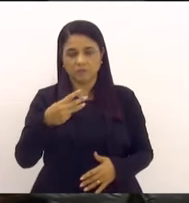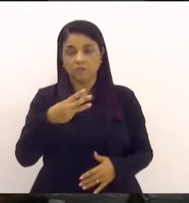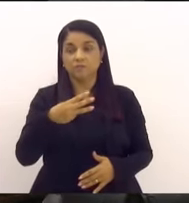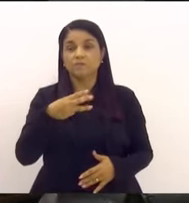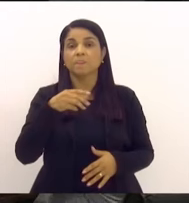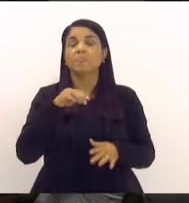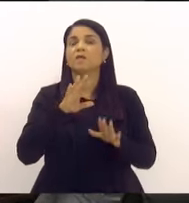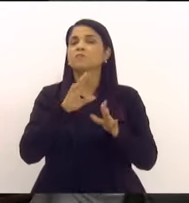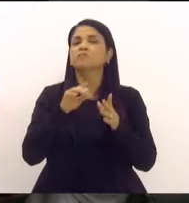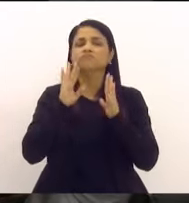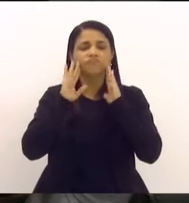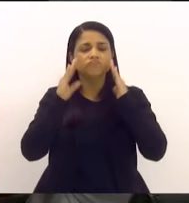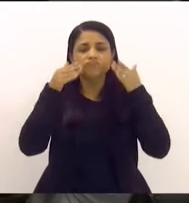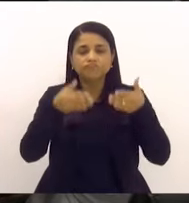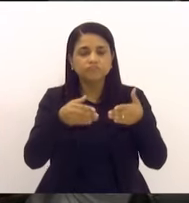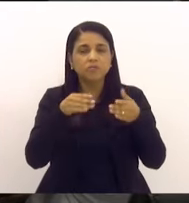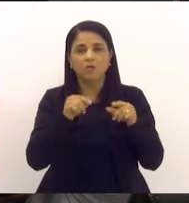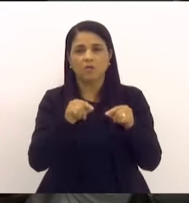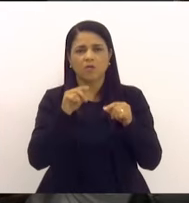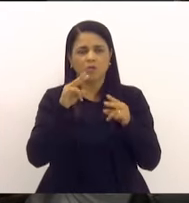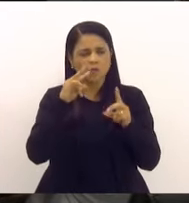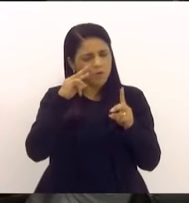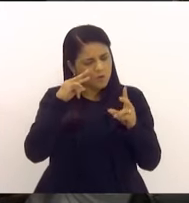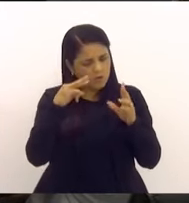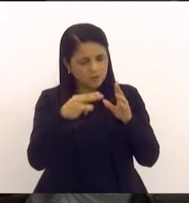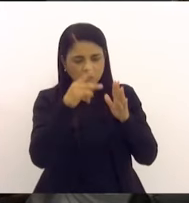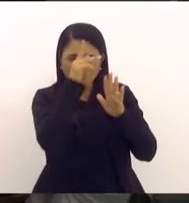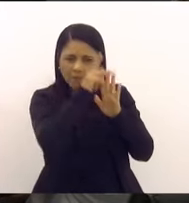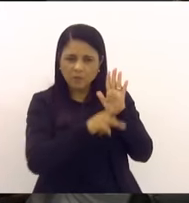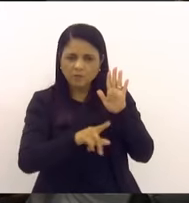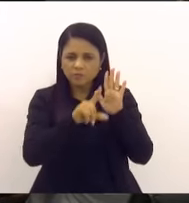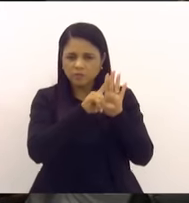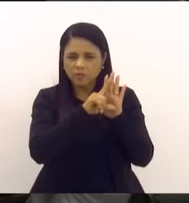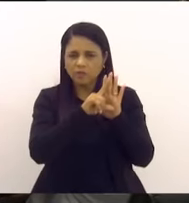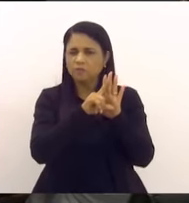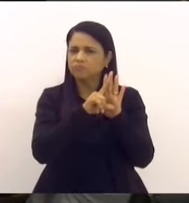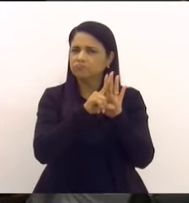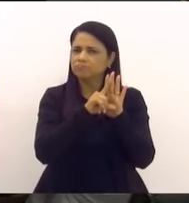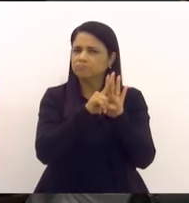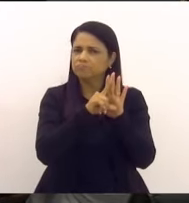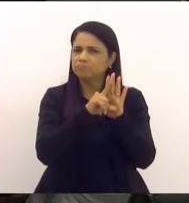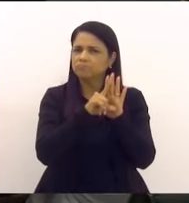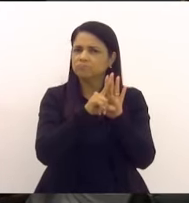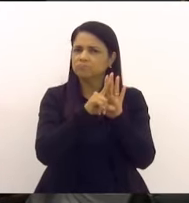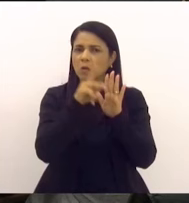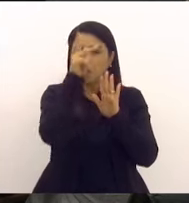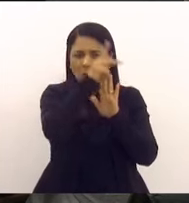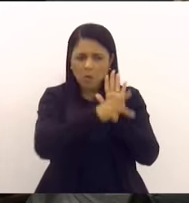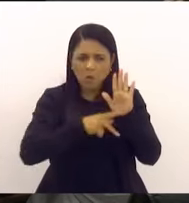intenção. E, assim, a gente olhando o projeto, é um projeto curto, inclusive o protocolo de